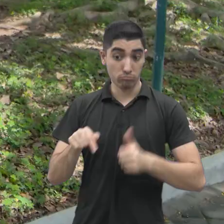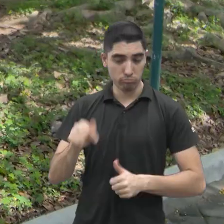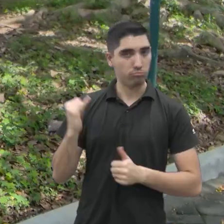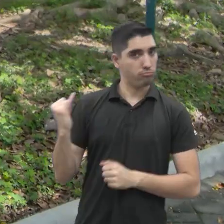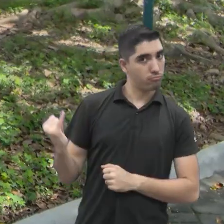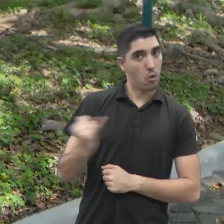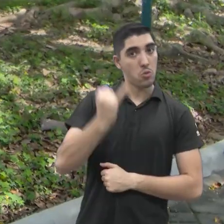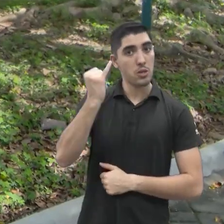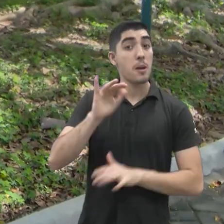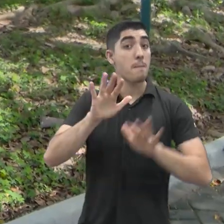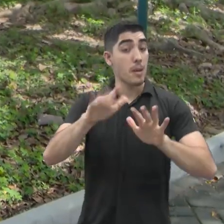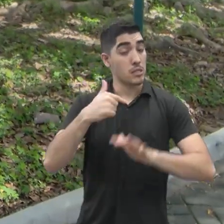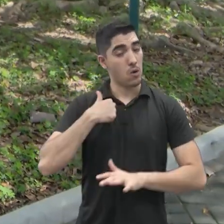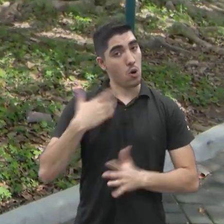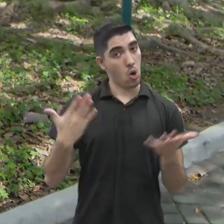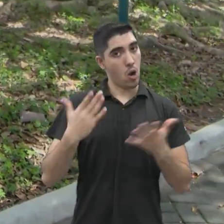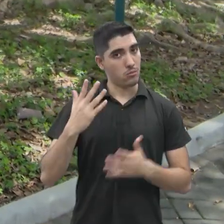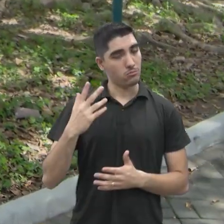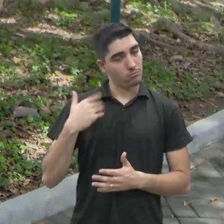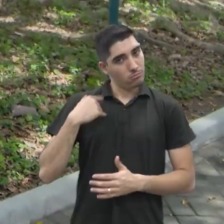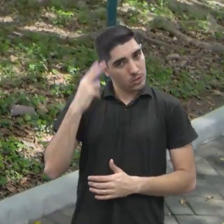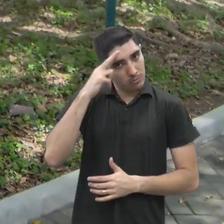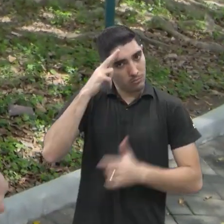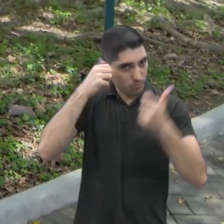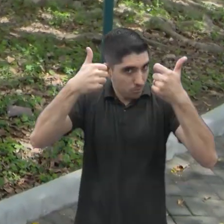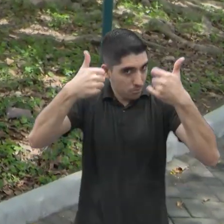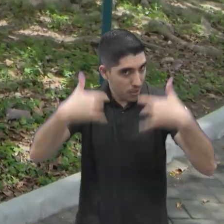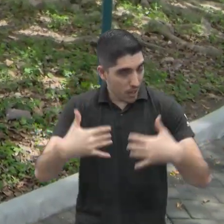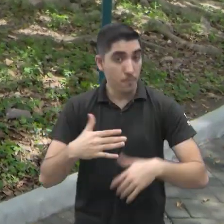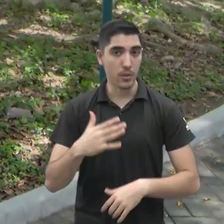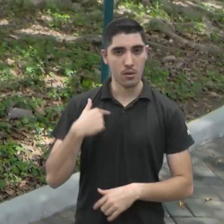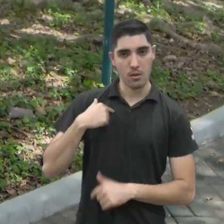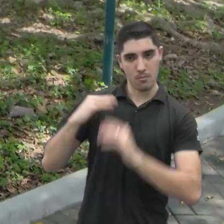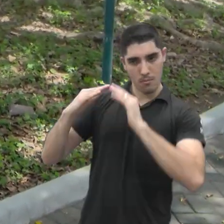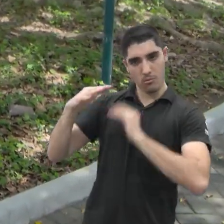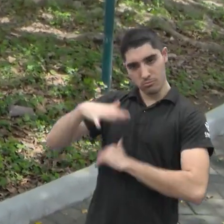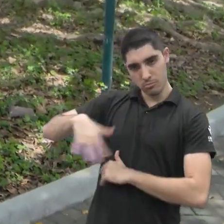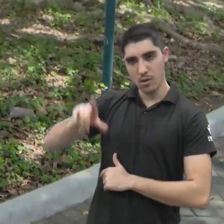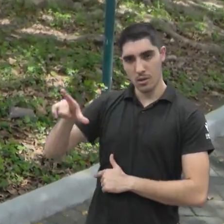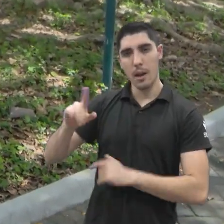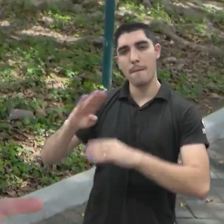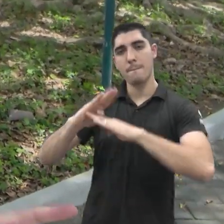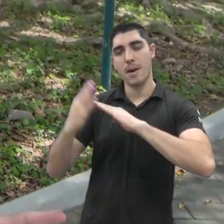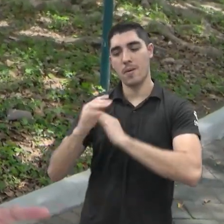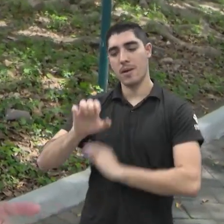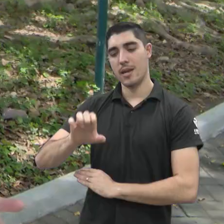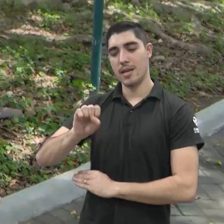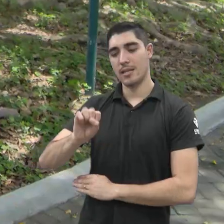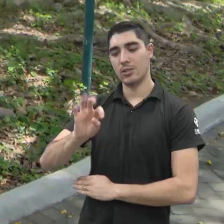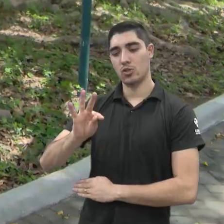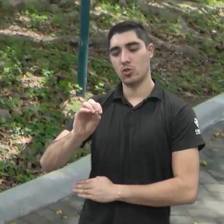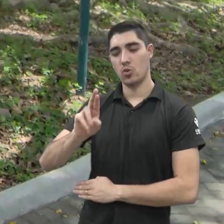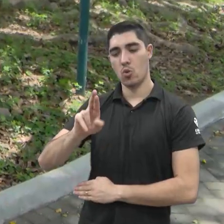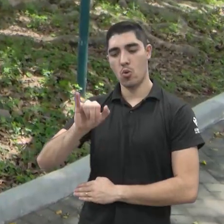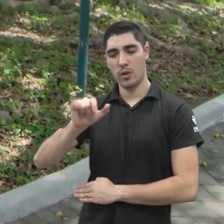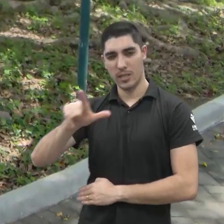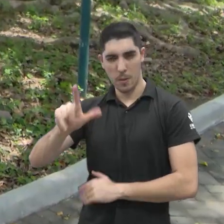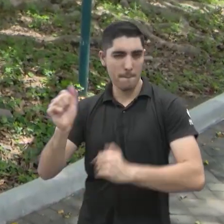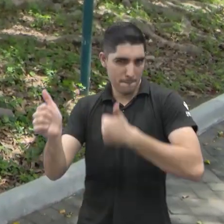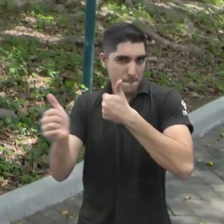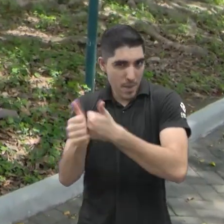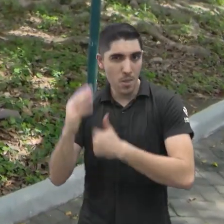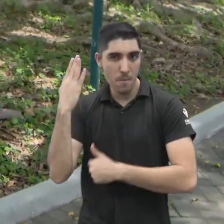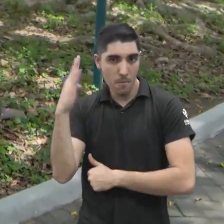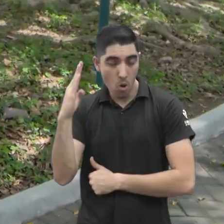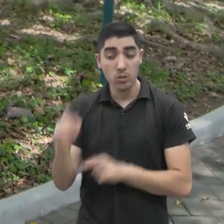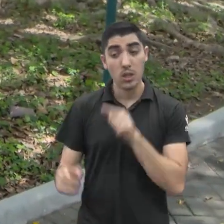importantíssimo. Deixa eu compartilhar uma história com vocês. Lá na minha região, no Jardim Estoril, Zona Sul de São José dos Campos, a gente já teve